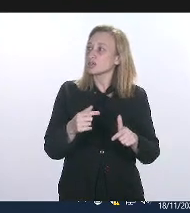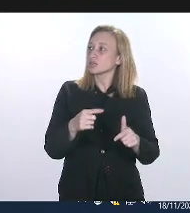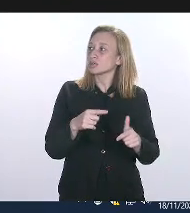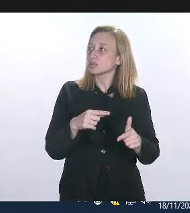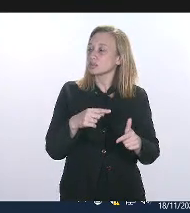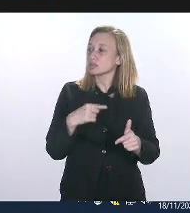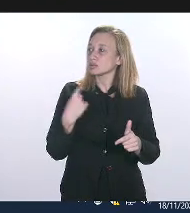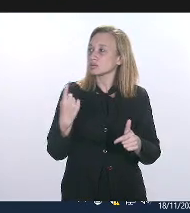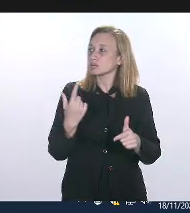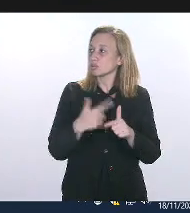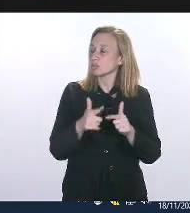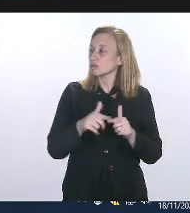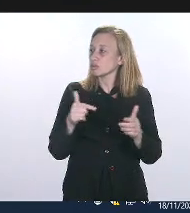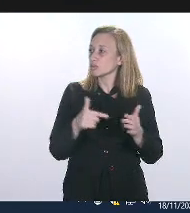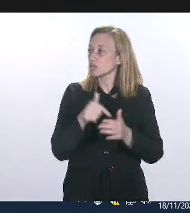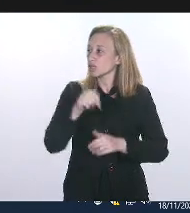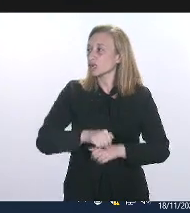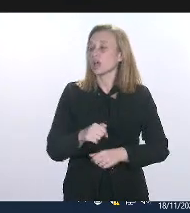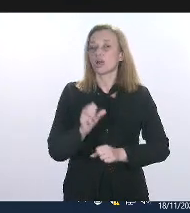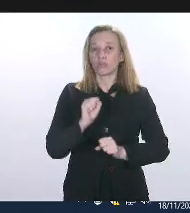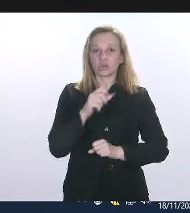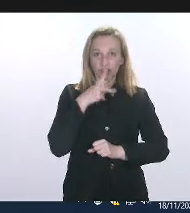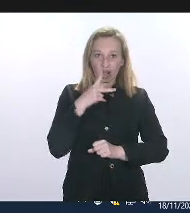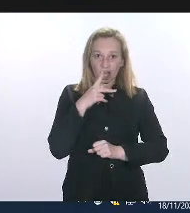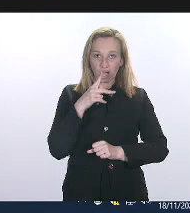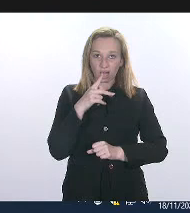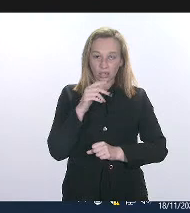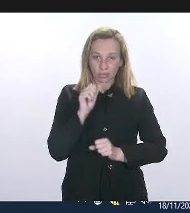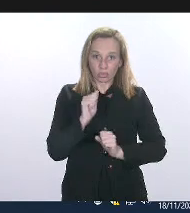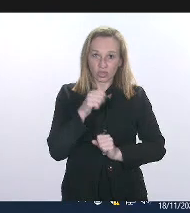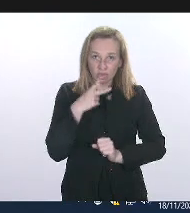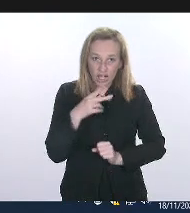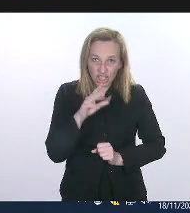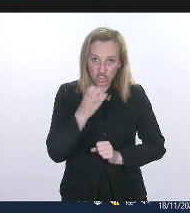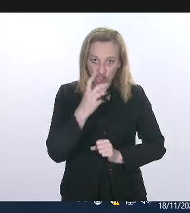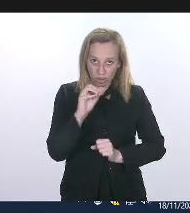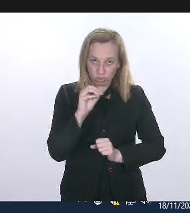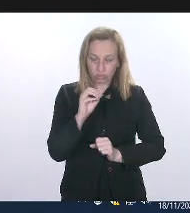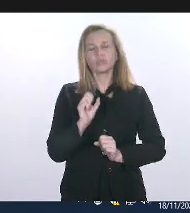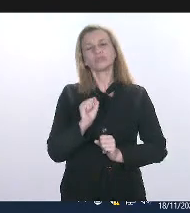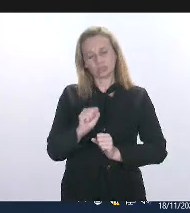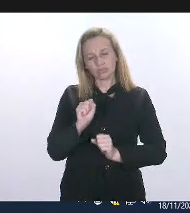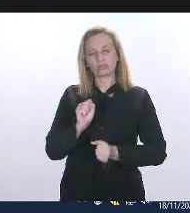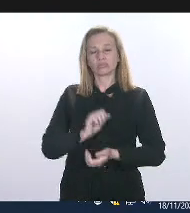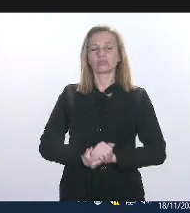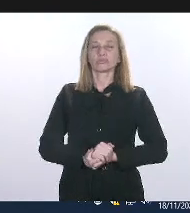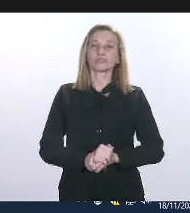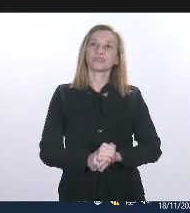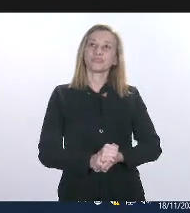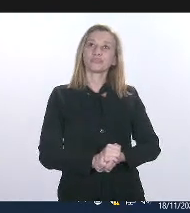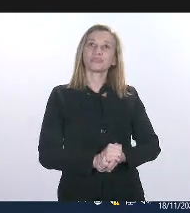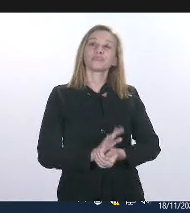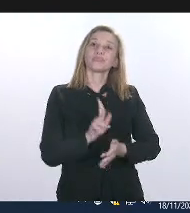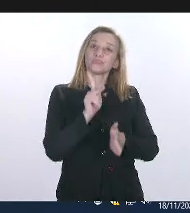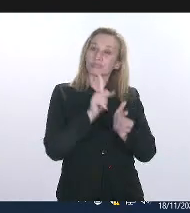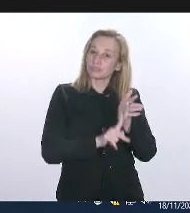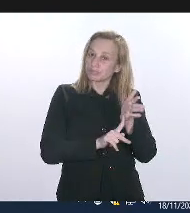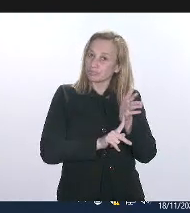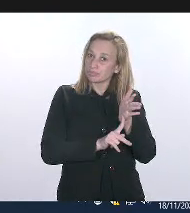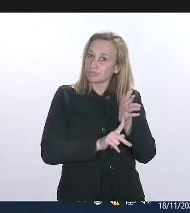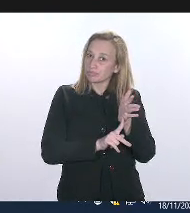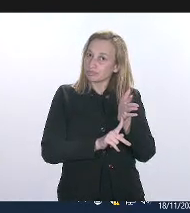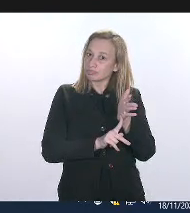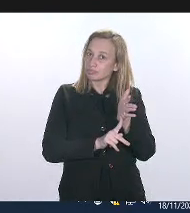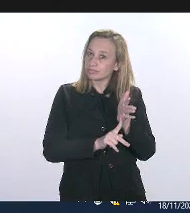Deputado Chicão, concede uma parte? Deputado Chicão, concede uma parte, Chicão? Claro. O projeto ele é circunscrito